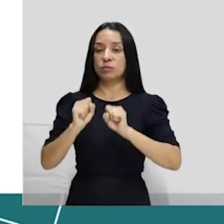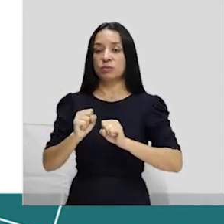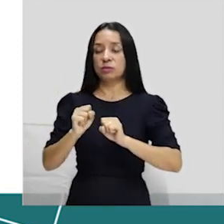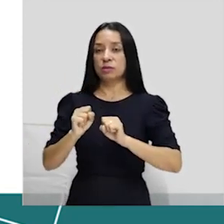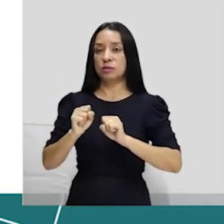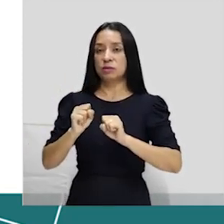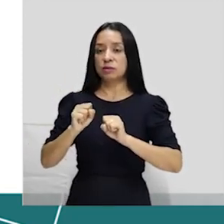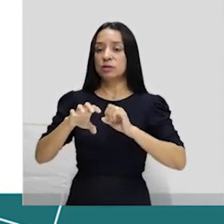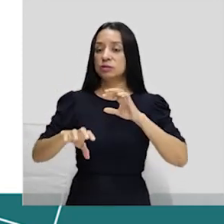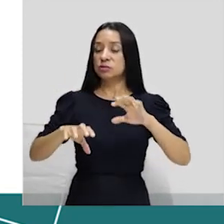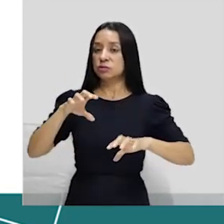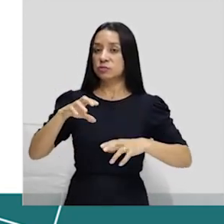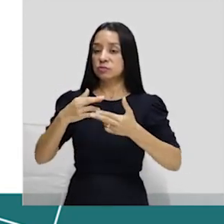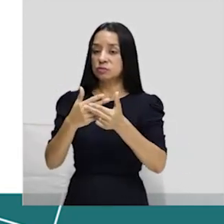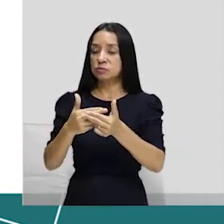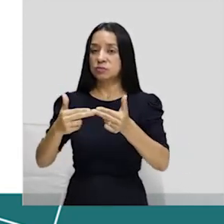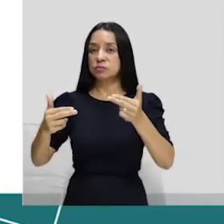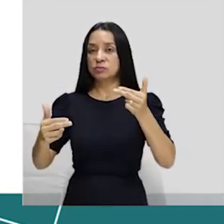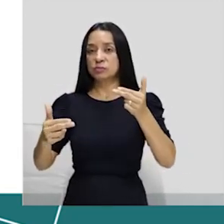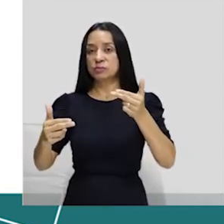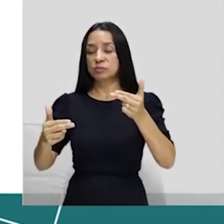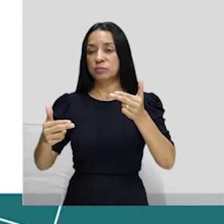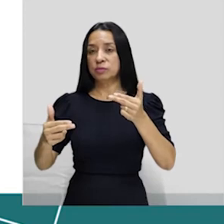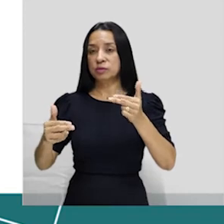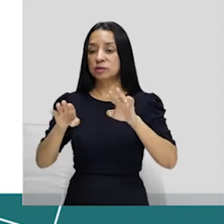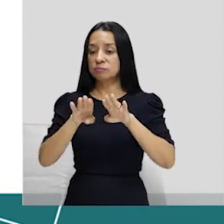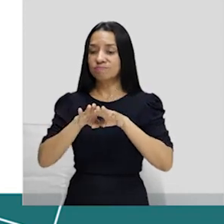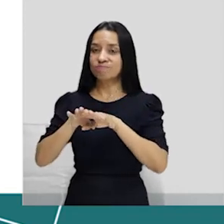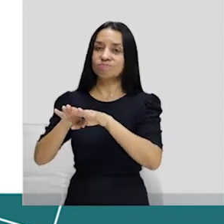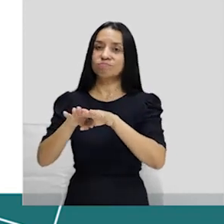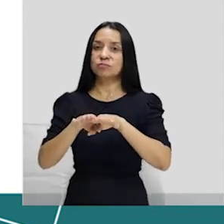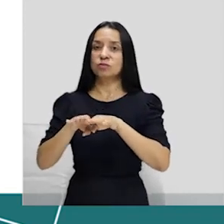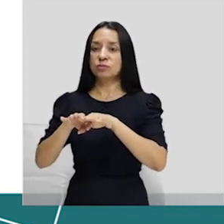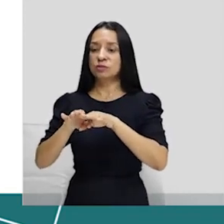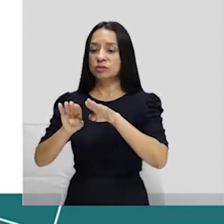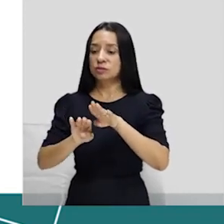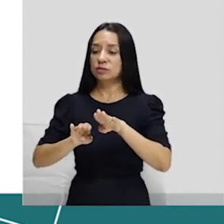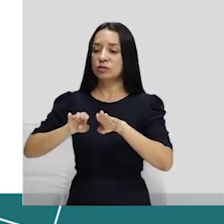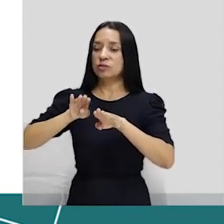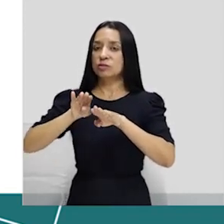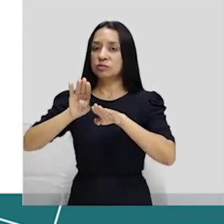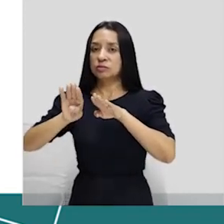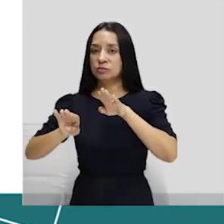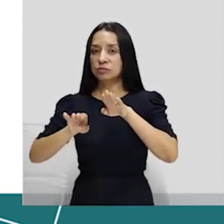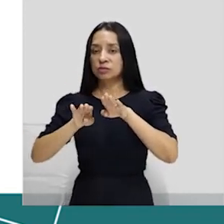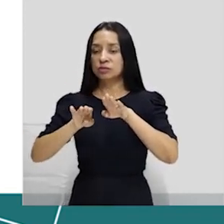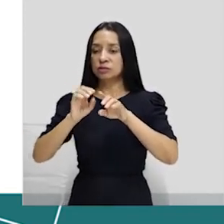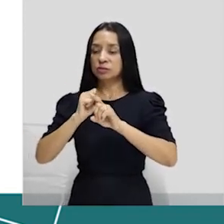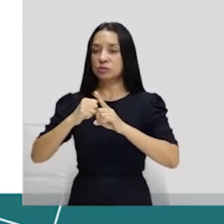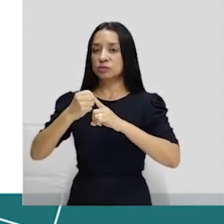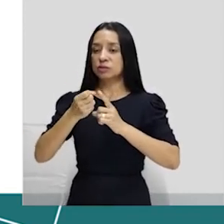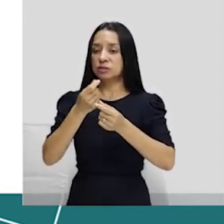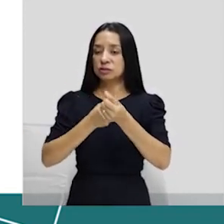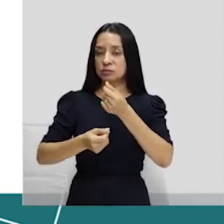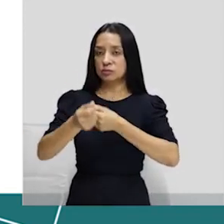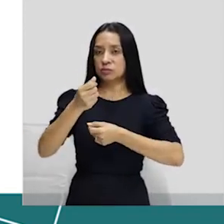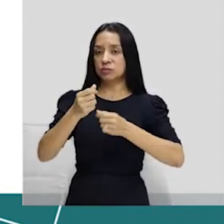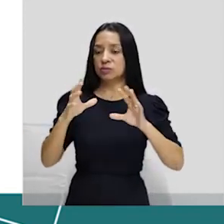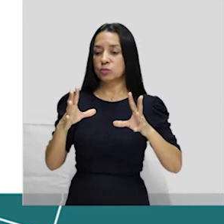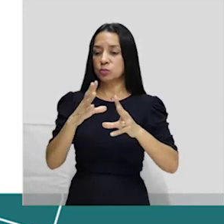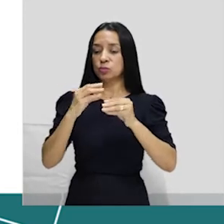sistema socialista, galera, tá? Que é baseado na exploração dos bens em comum, onde a propriedade é atribuída